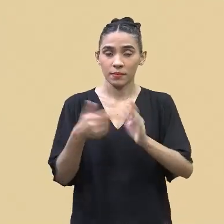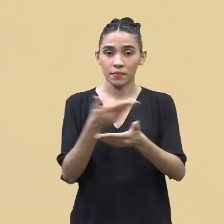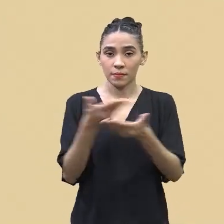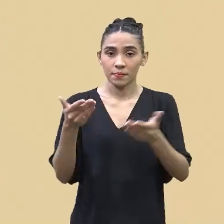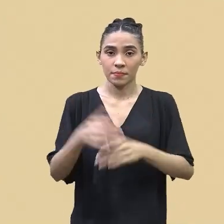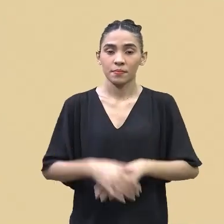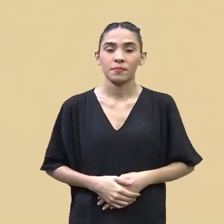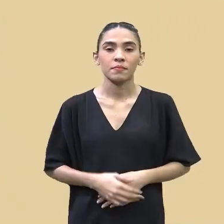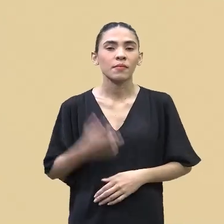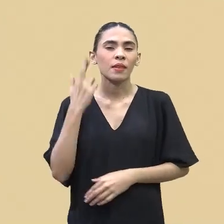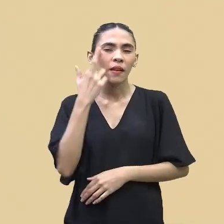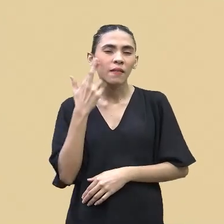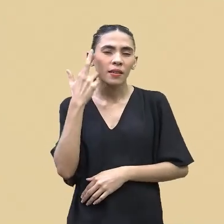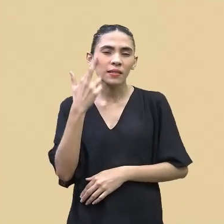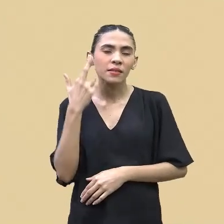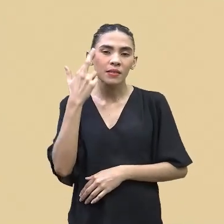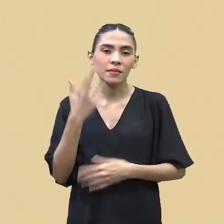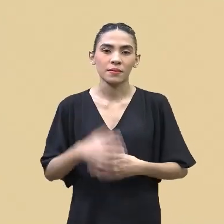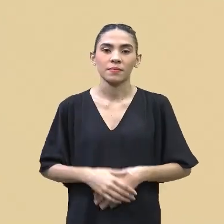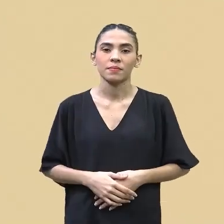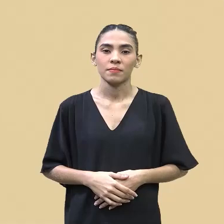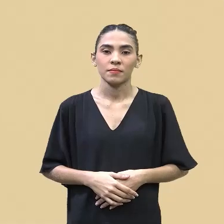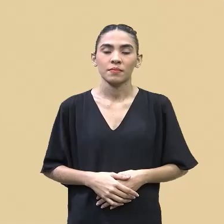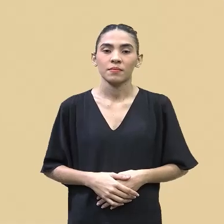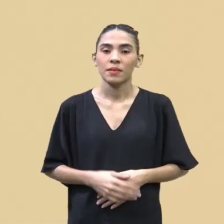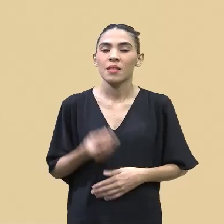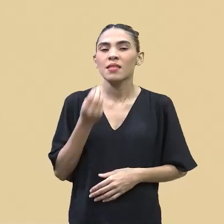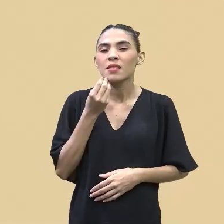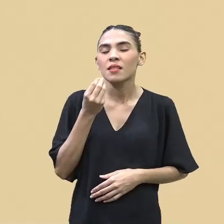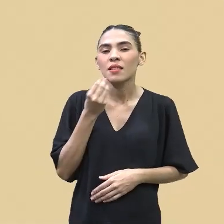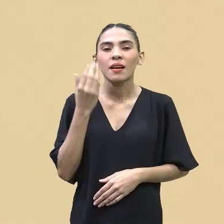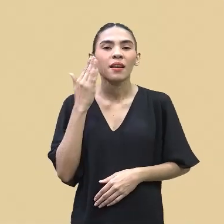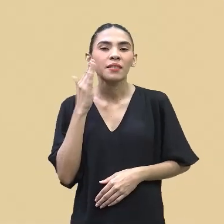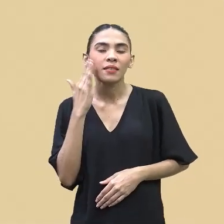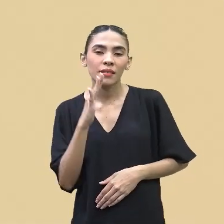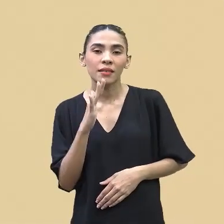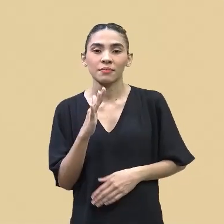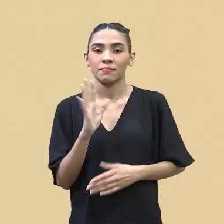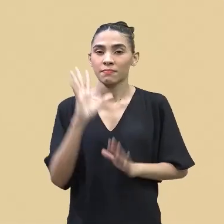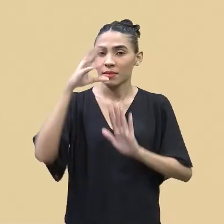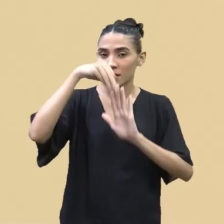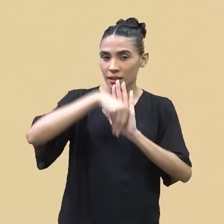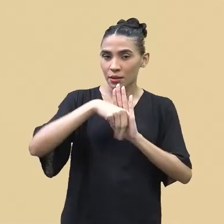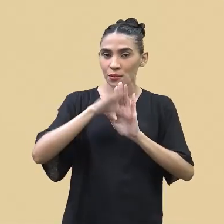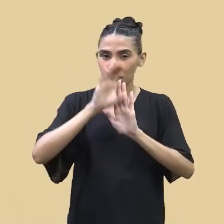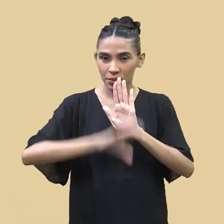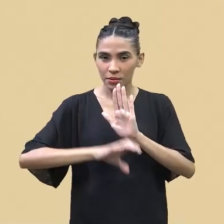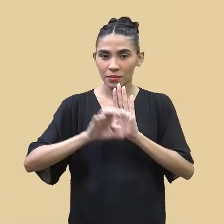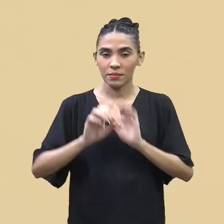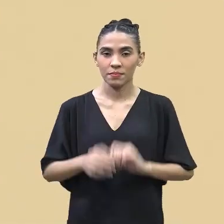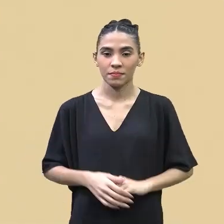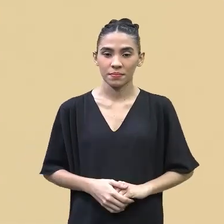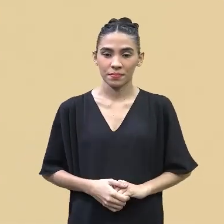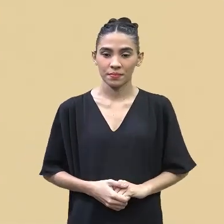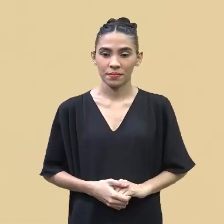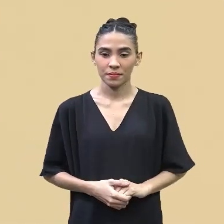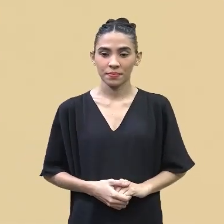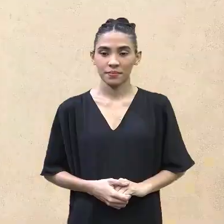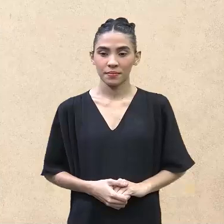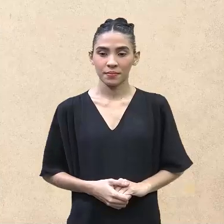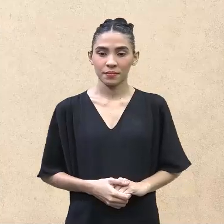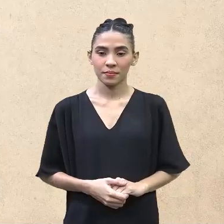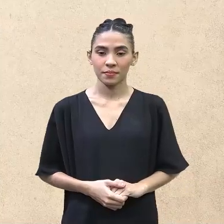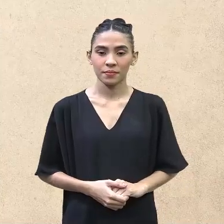e raciocinassem. Vamos tentar entender dentro desse conceito com vocês.